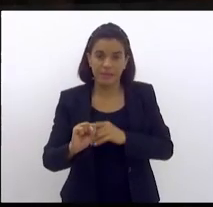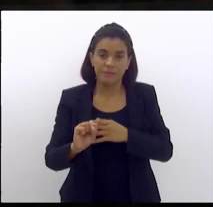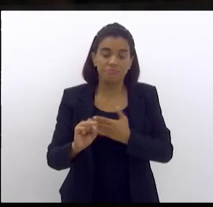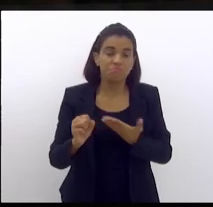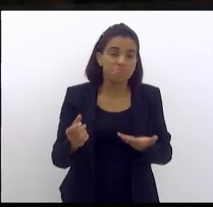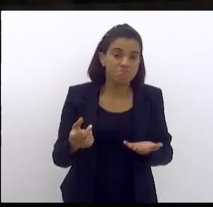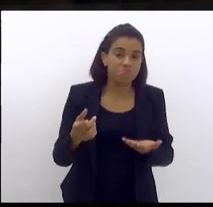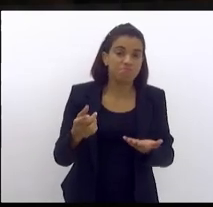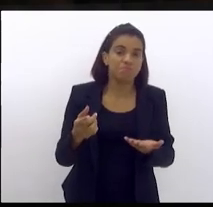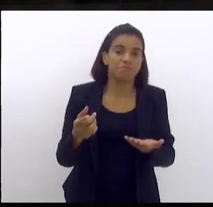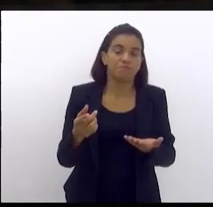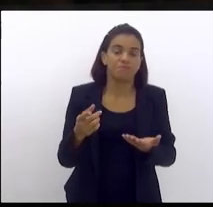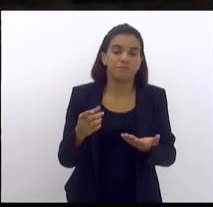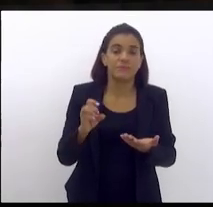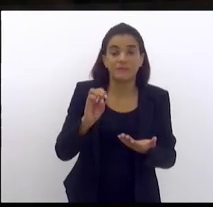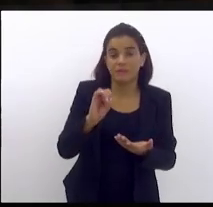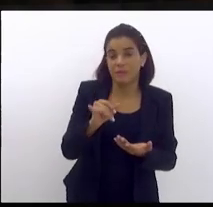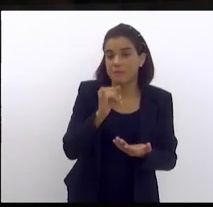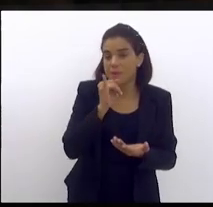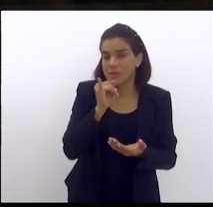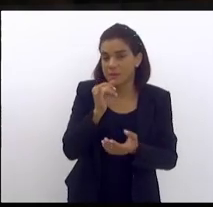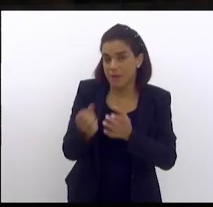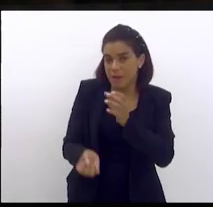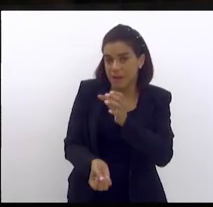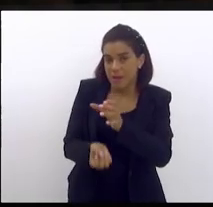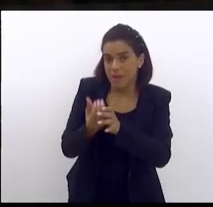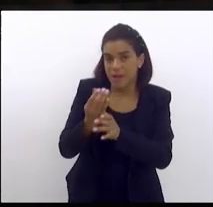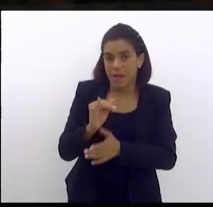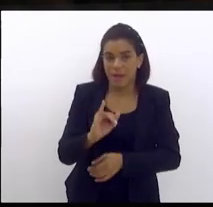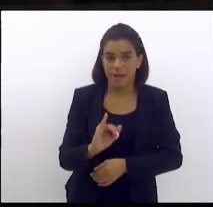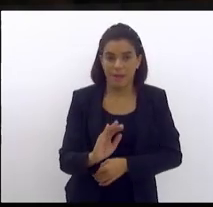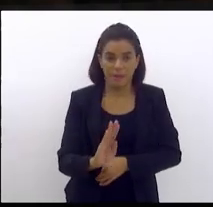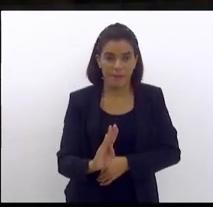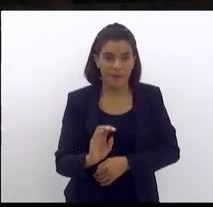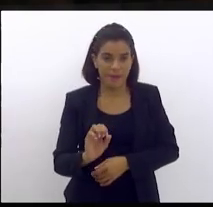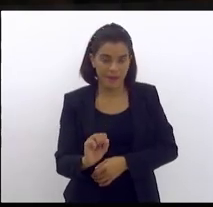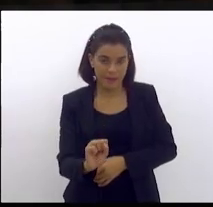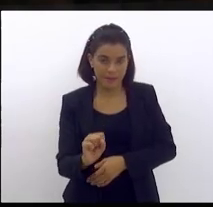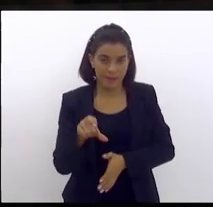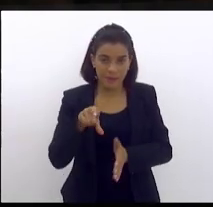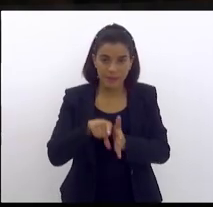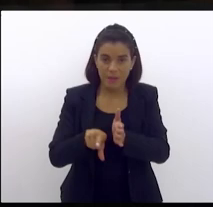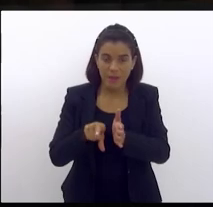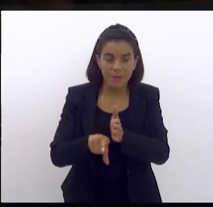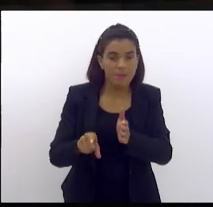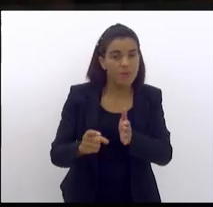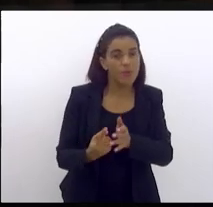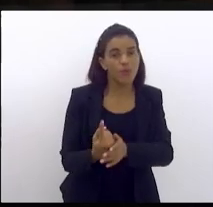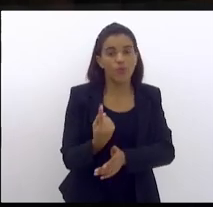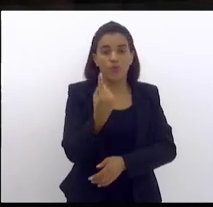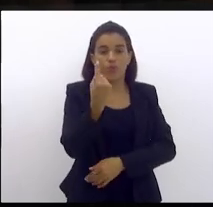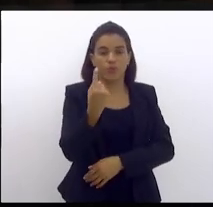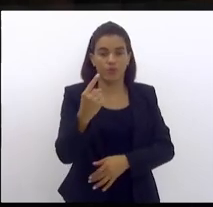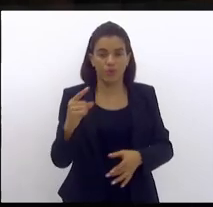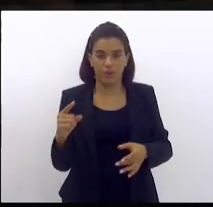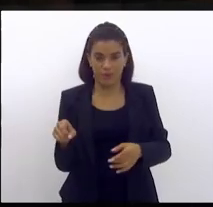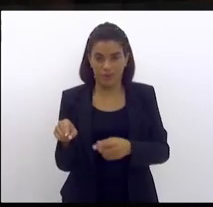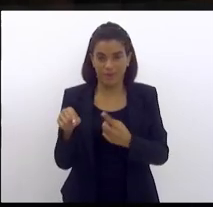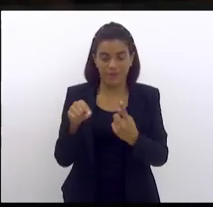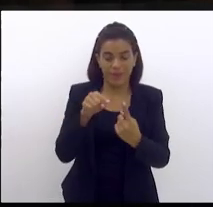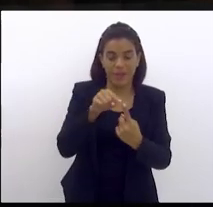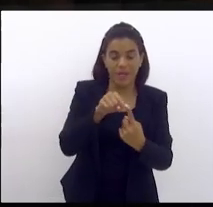você cria o ibs um tributo único que será a junção